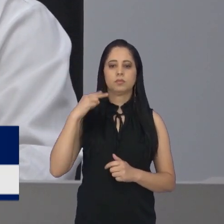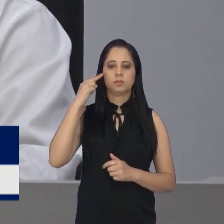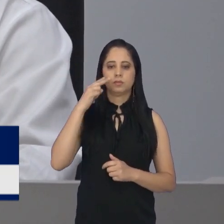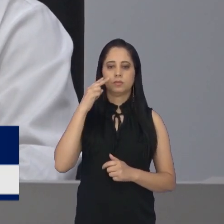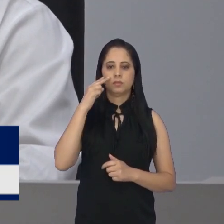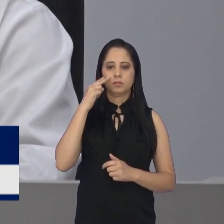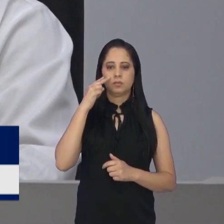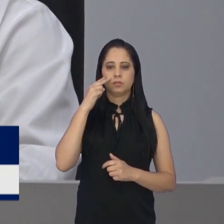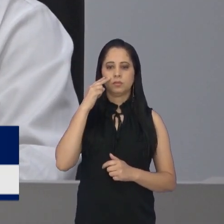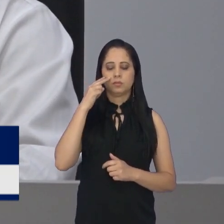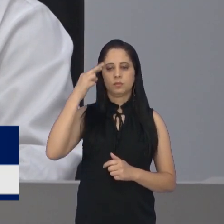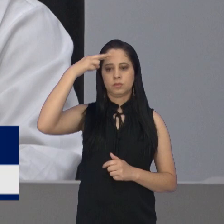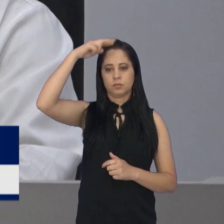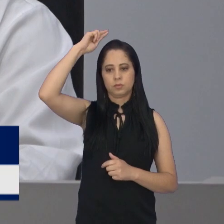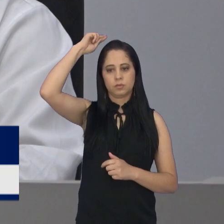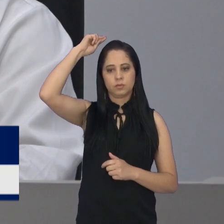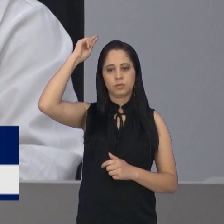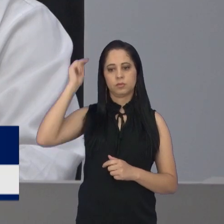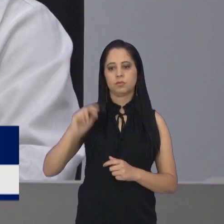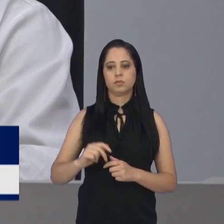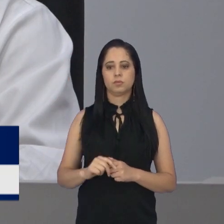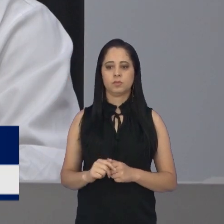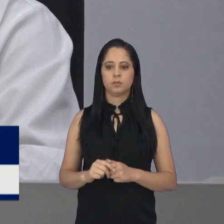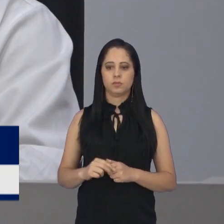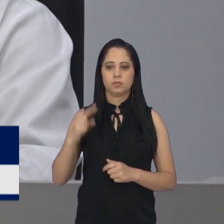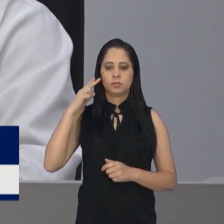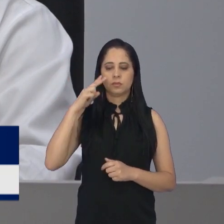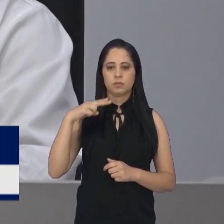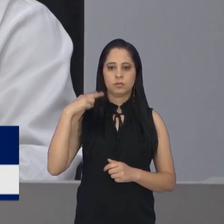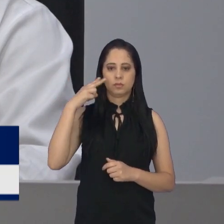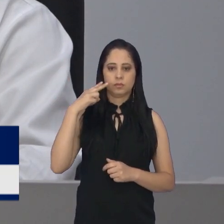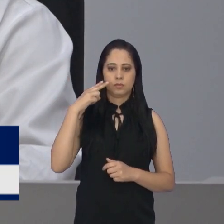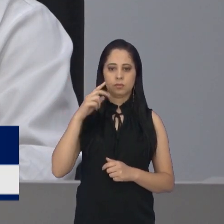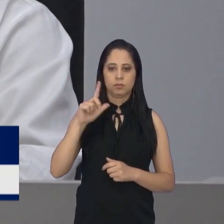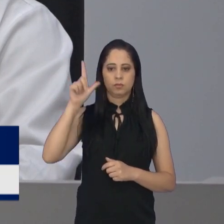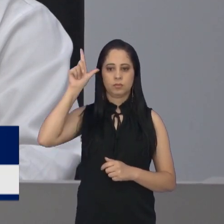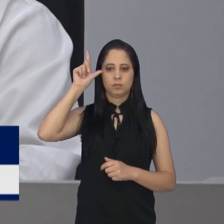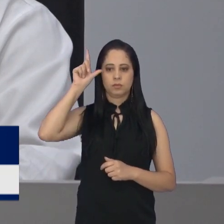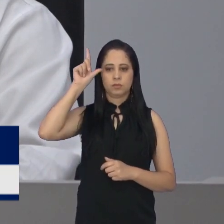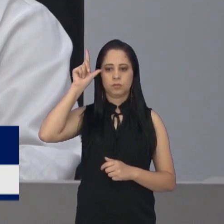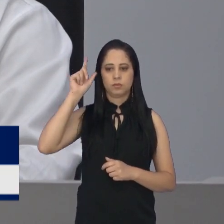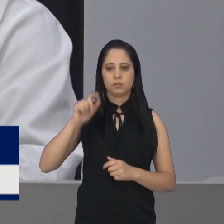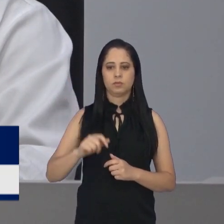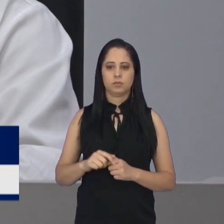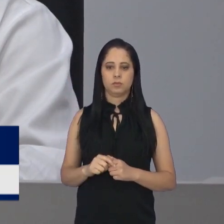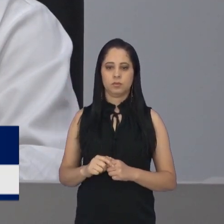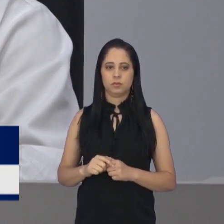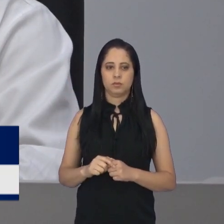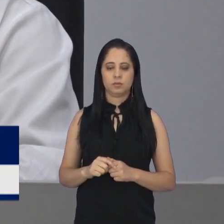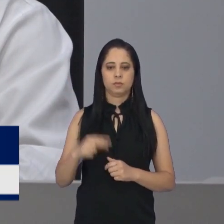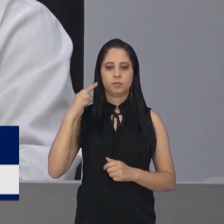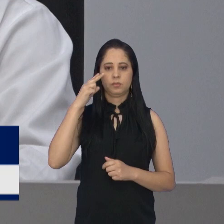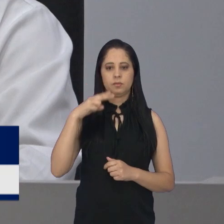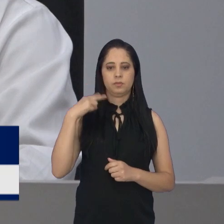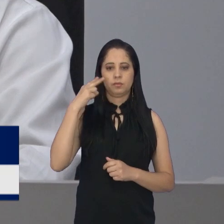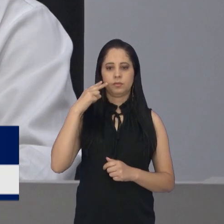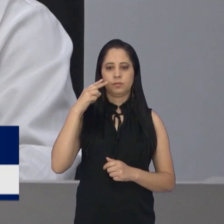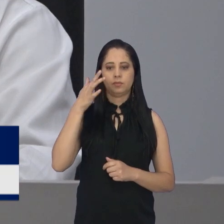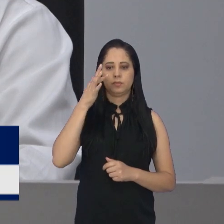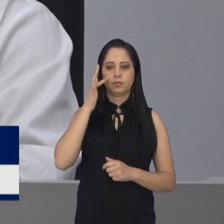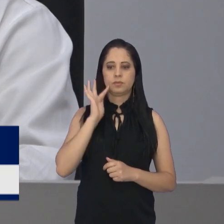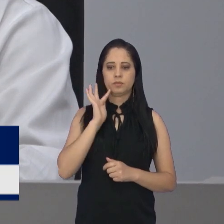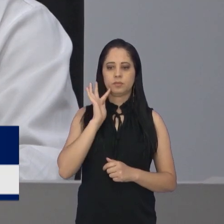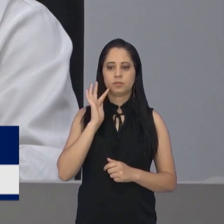vereador Robertinho da Padaria, vereador Lino Bispo, vereador